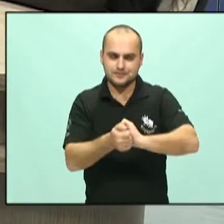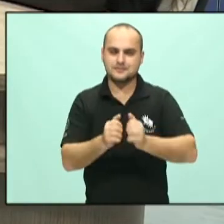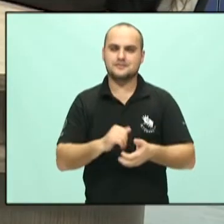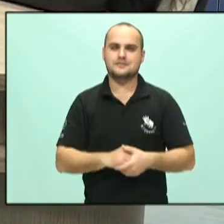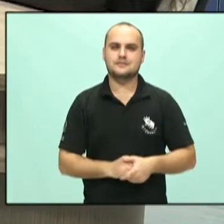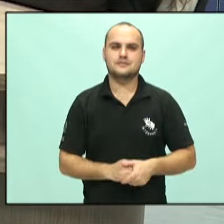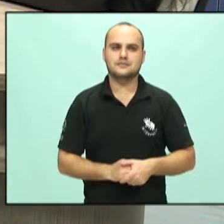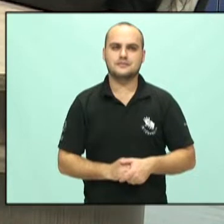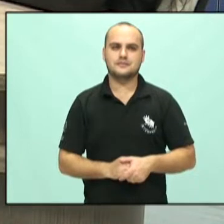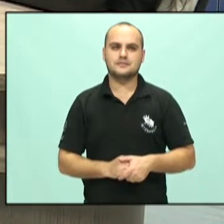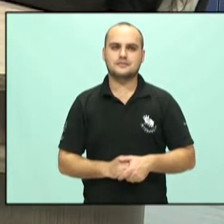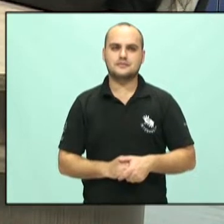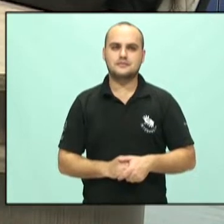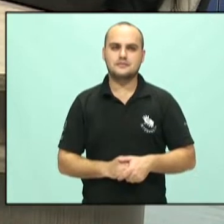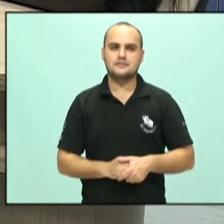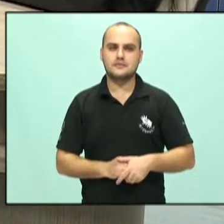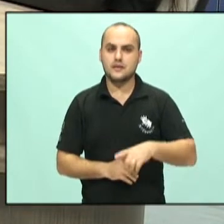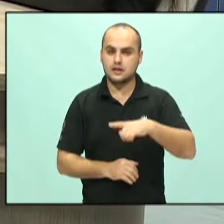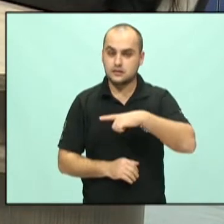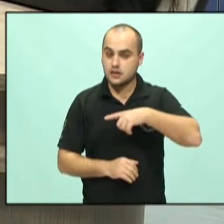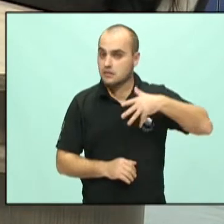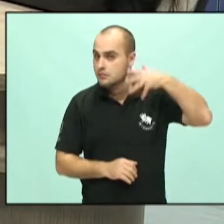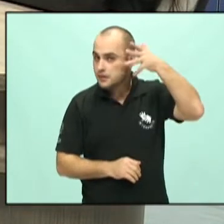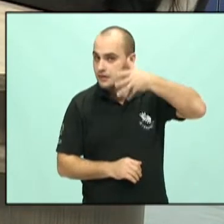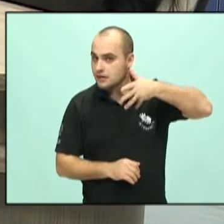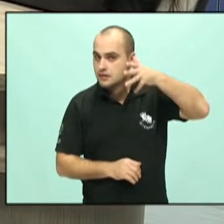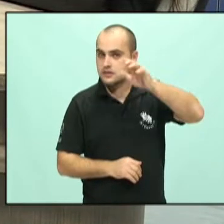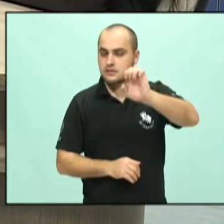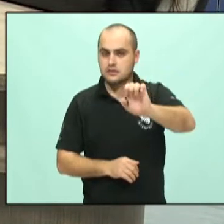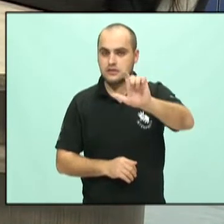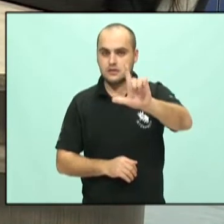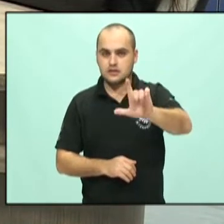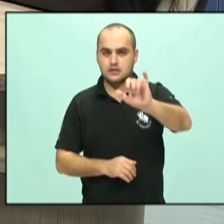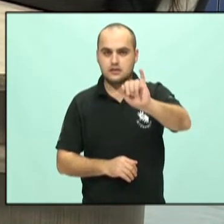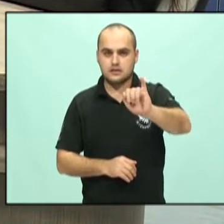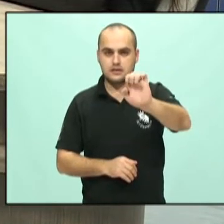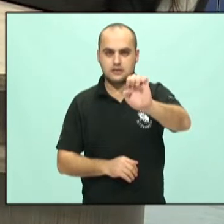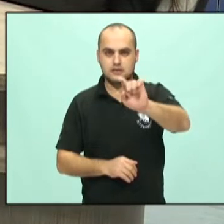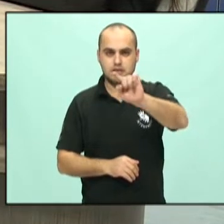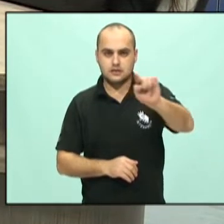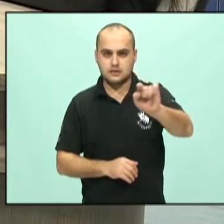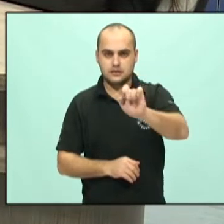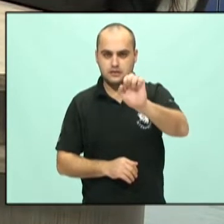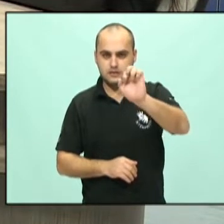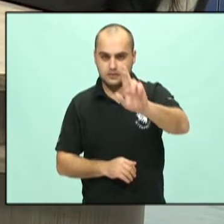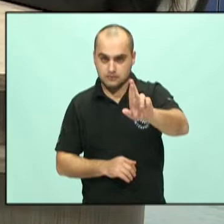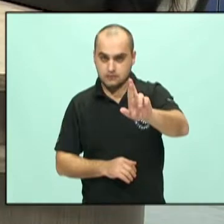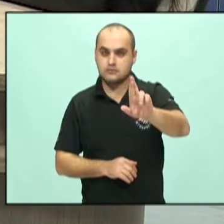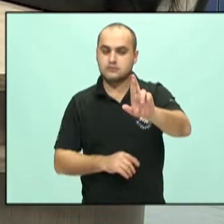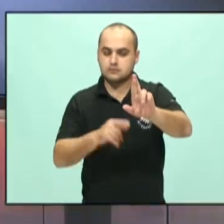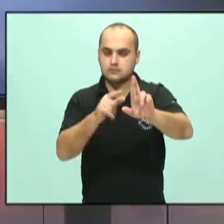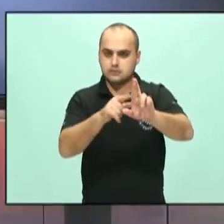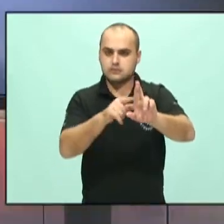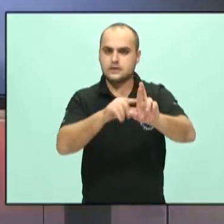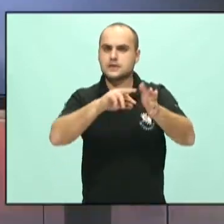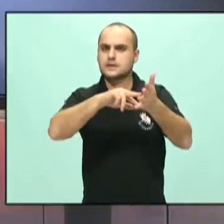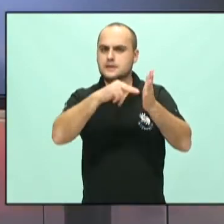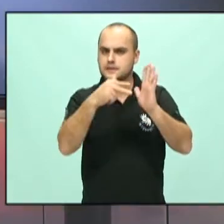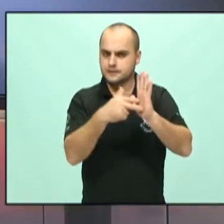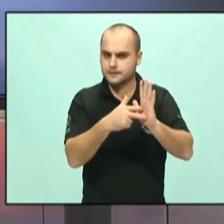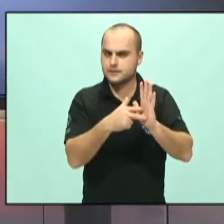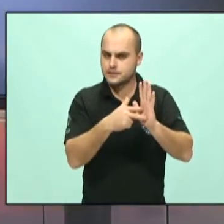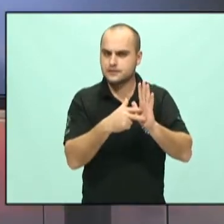Tem uma palestra também com Eliezer de Jesus, no dia 4 de julho, às 8h30, no teatro, ouvindo com atenção.